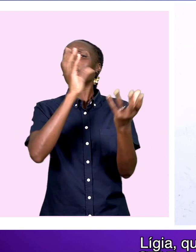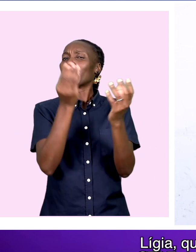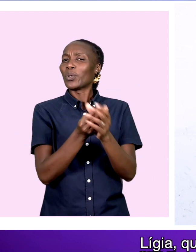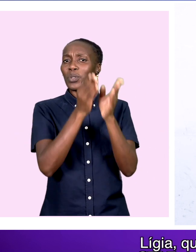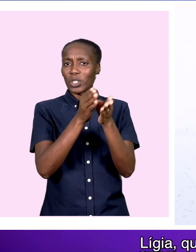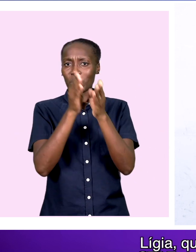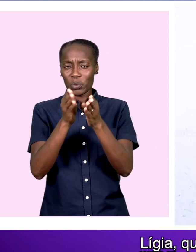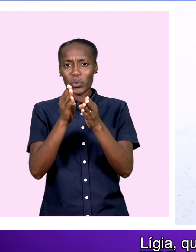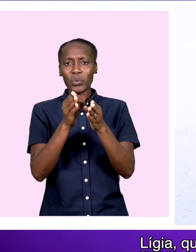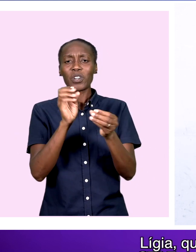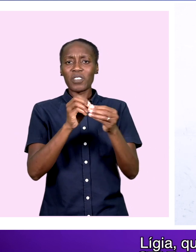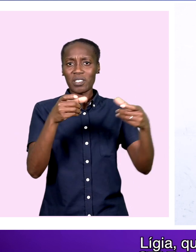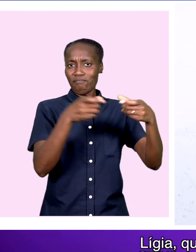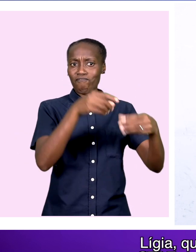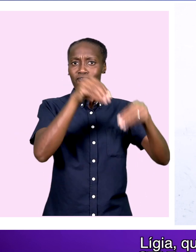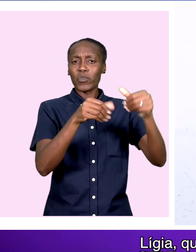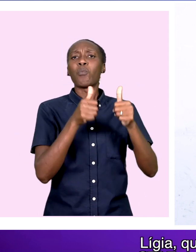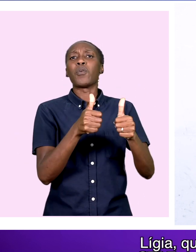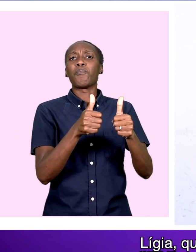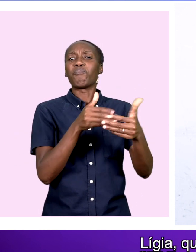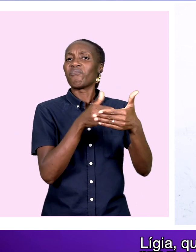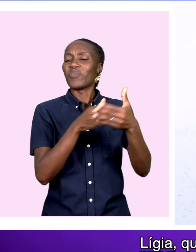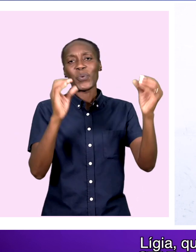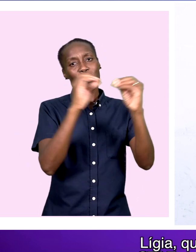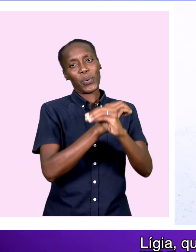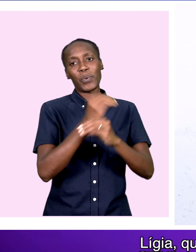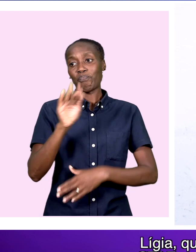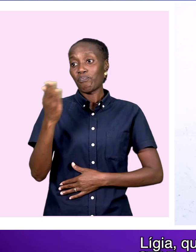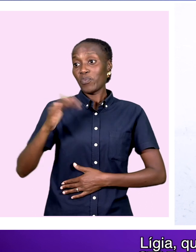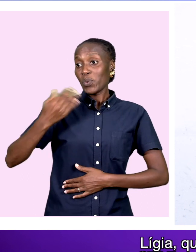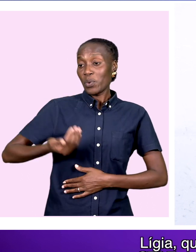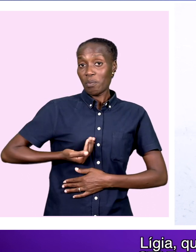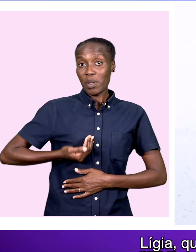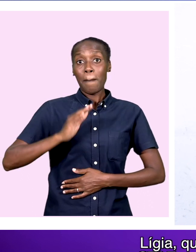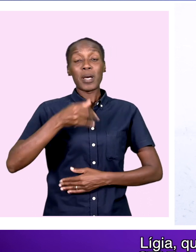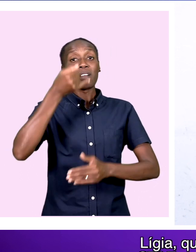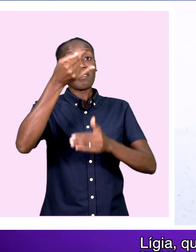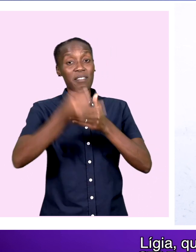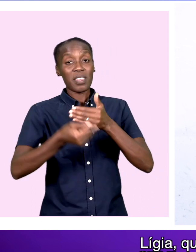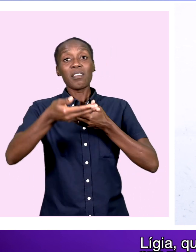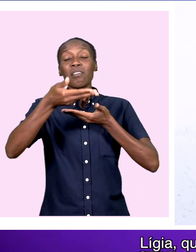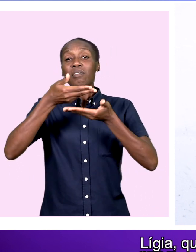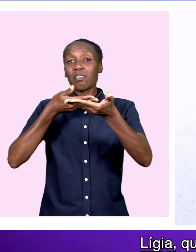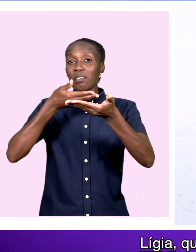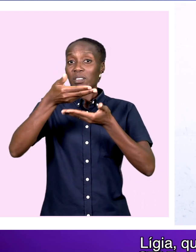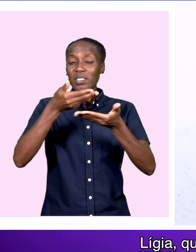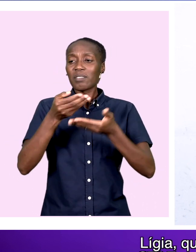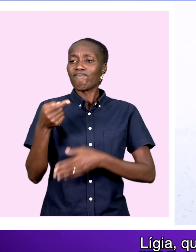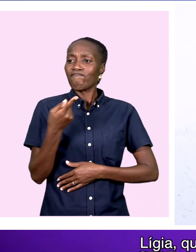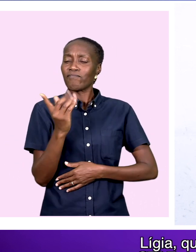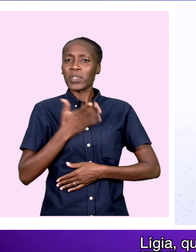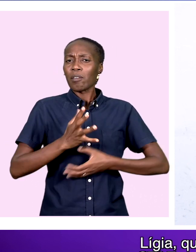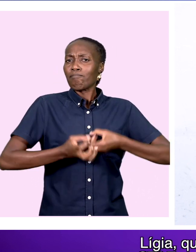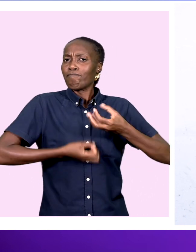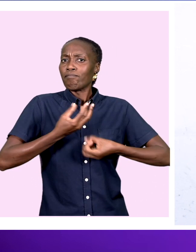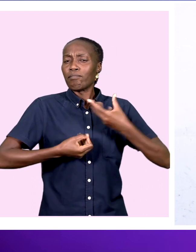a nossa conversa, que recomendações deixam, tanto para o STAI quanto para as pessoas